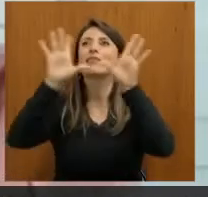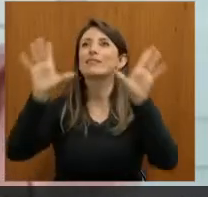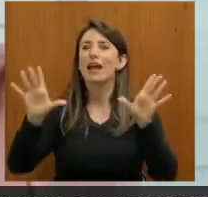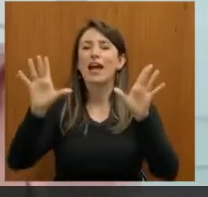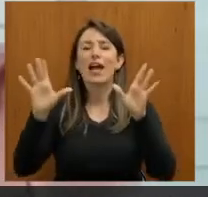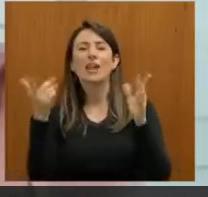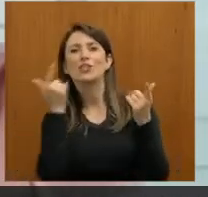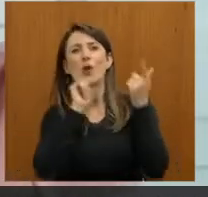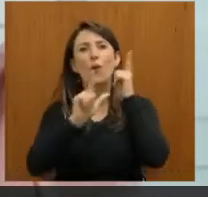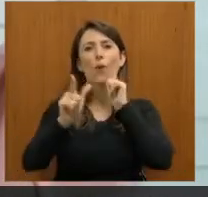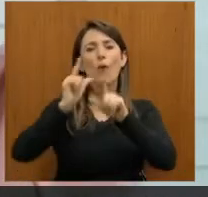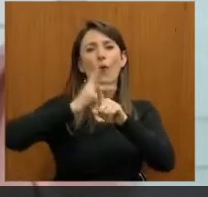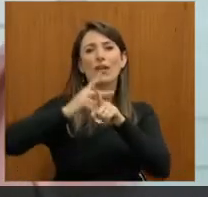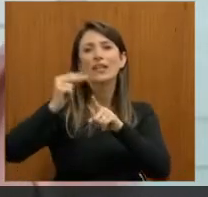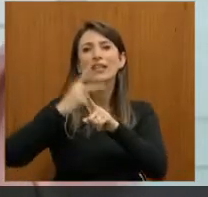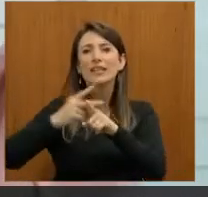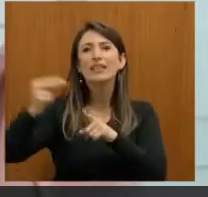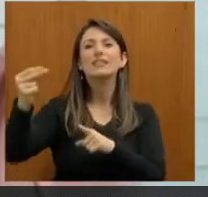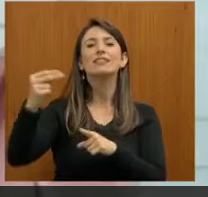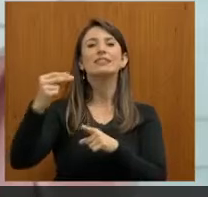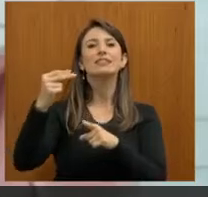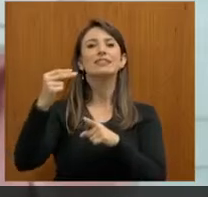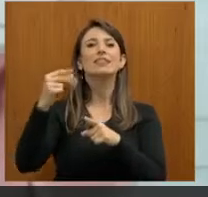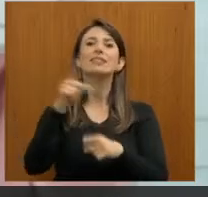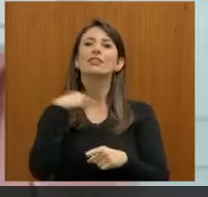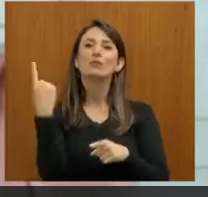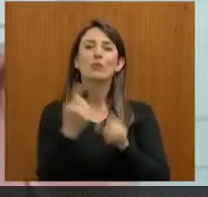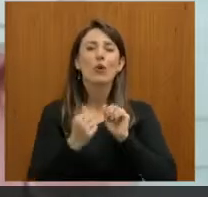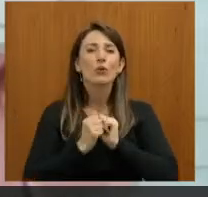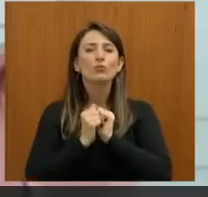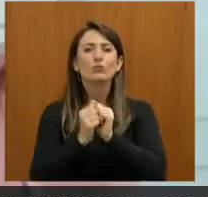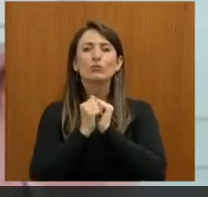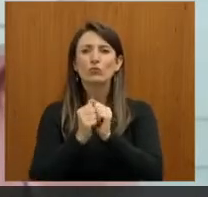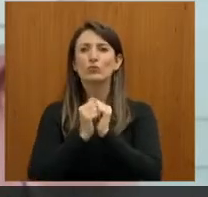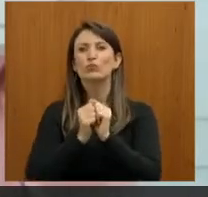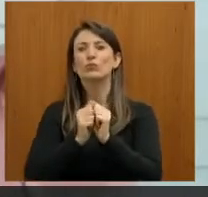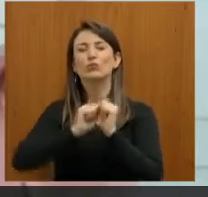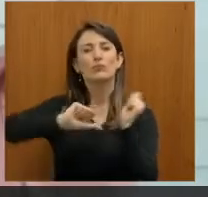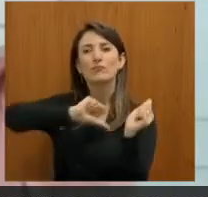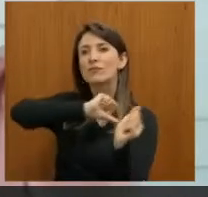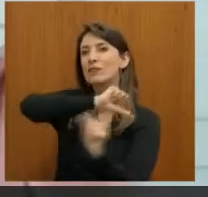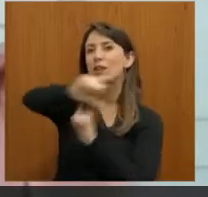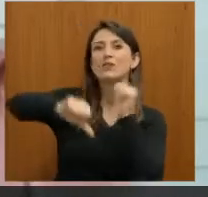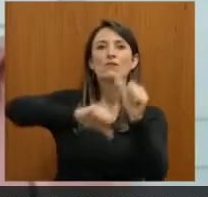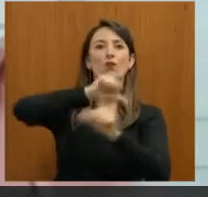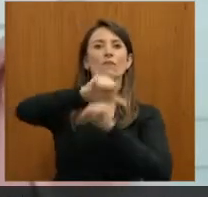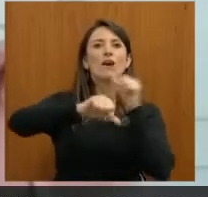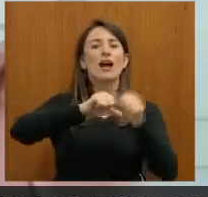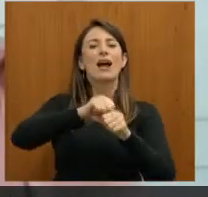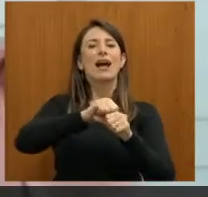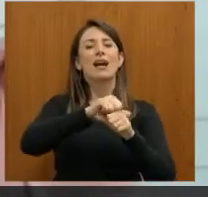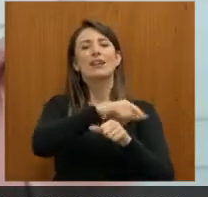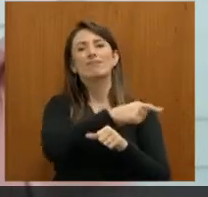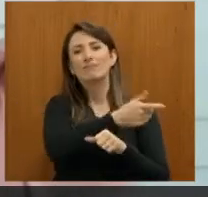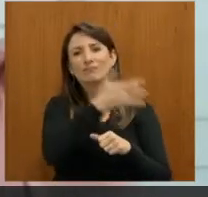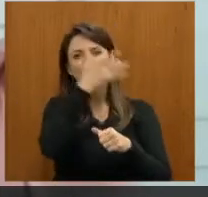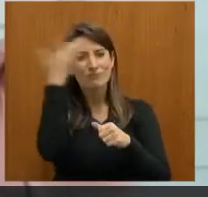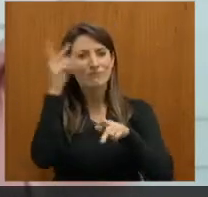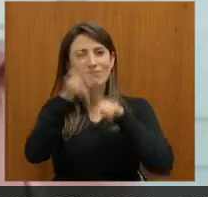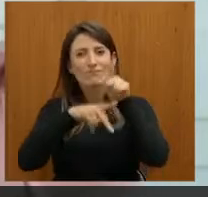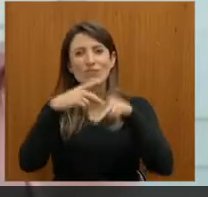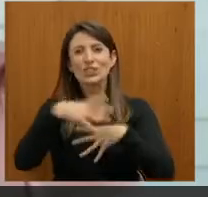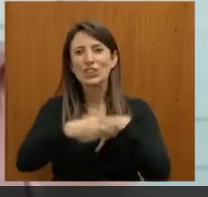conquistas e os outros né transformados em gerações quero ressaltar